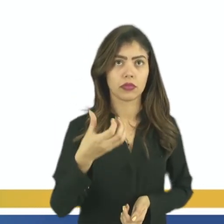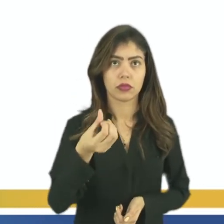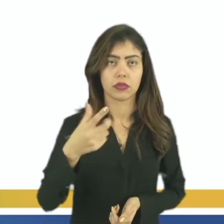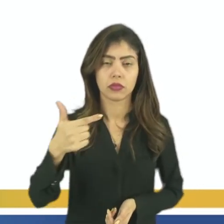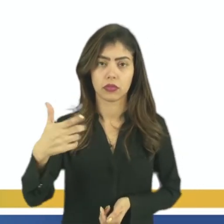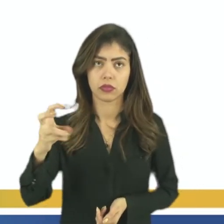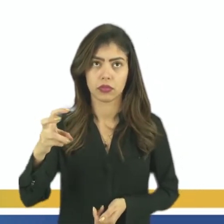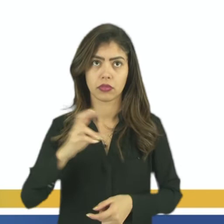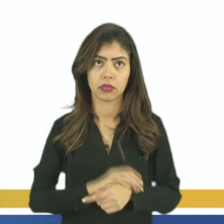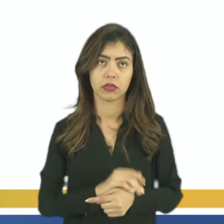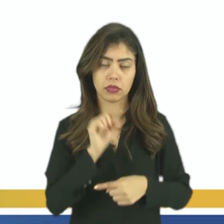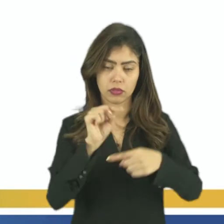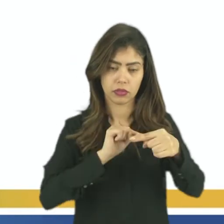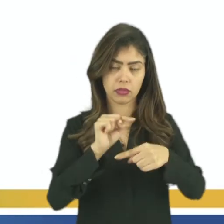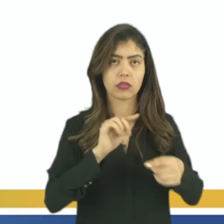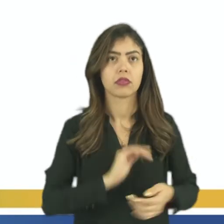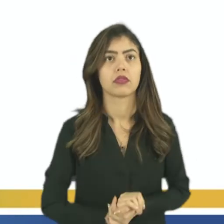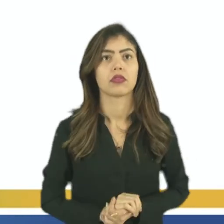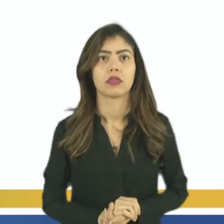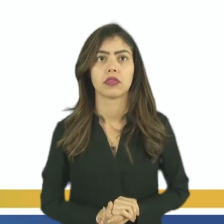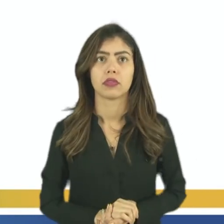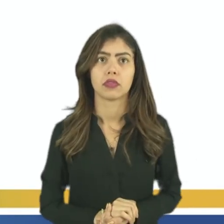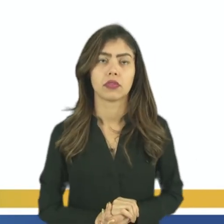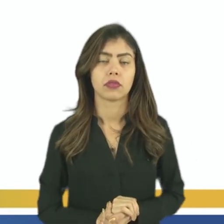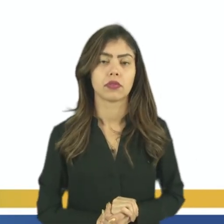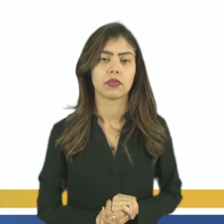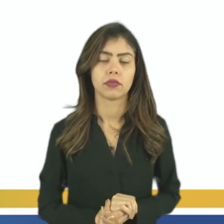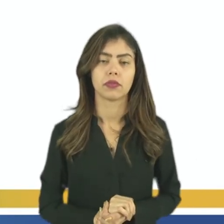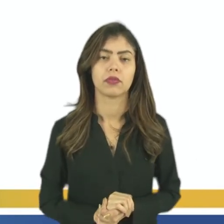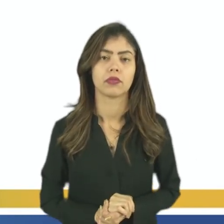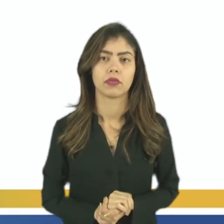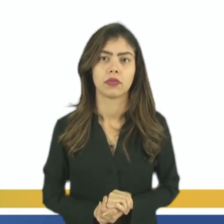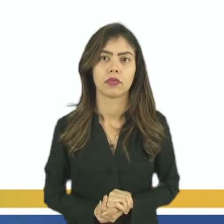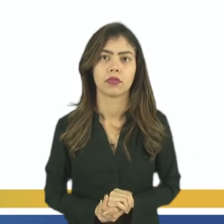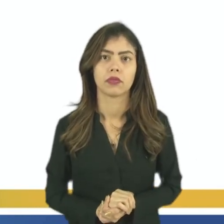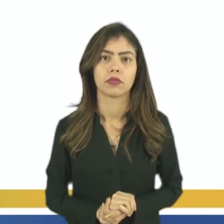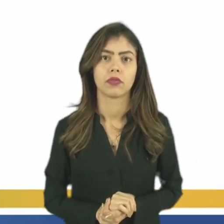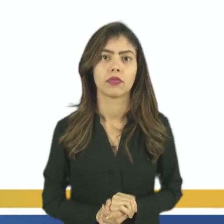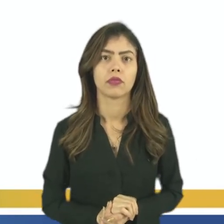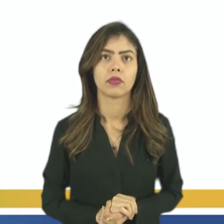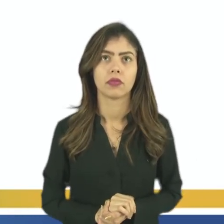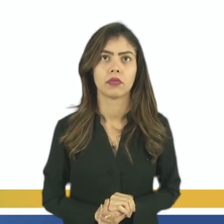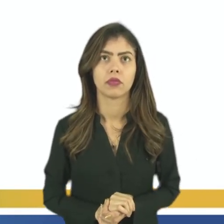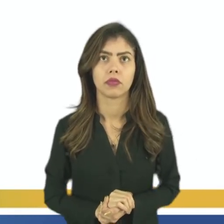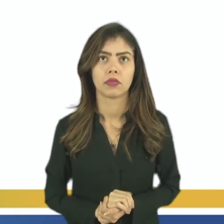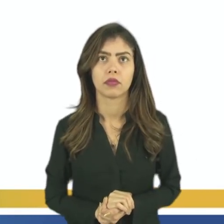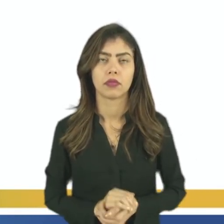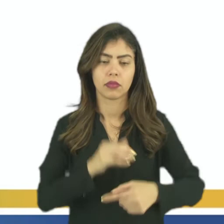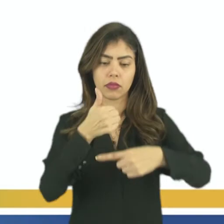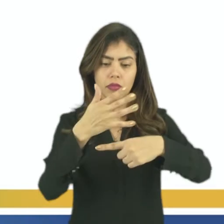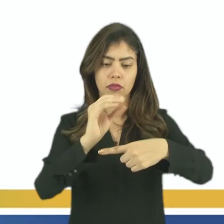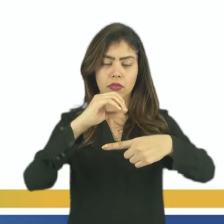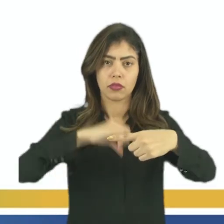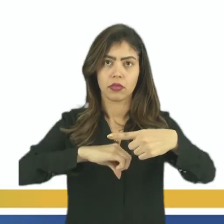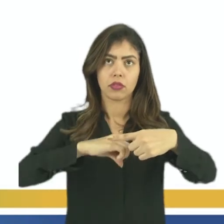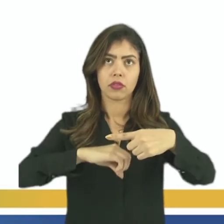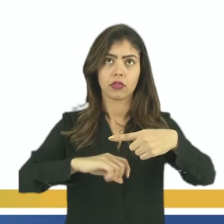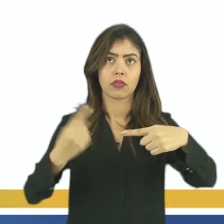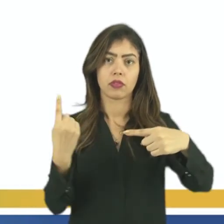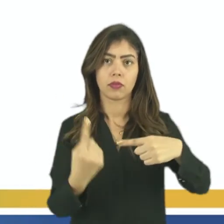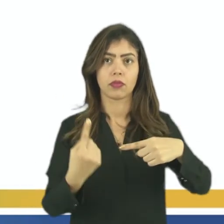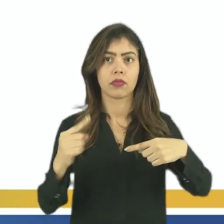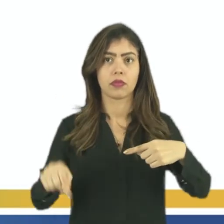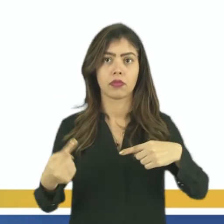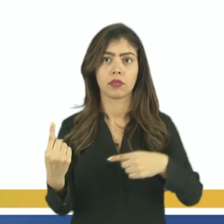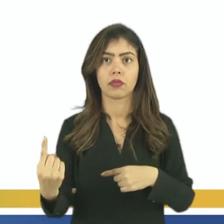basta dividir zero basta dividir cinco para oito que dá 0,625 ben 10 novos